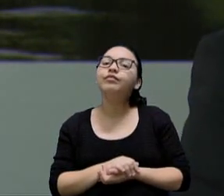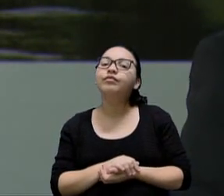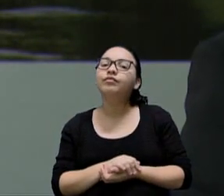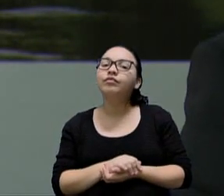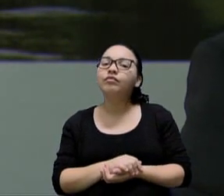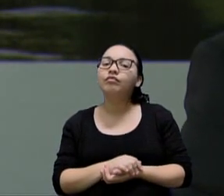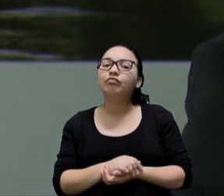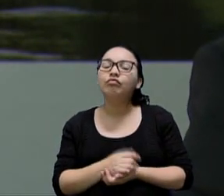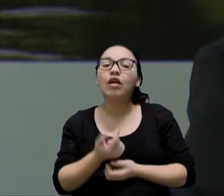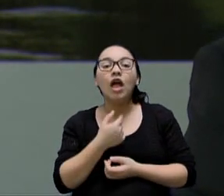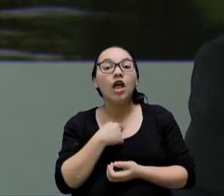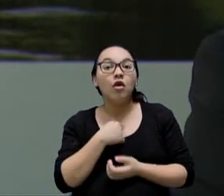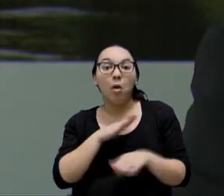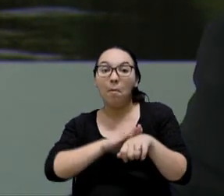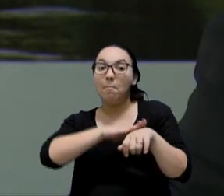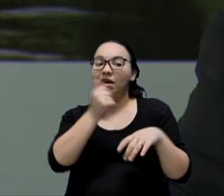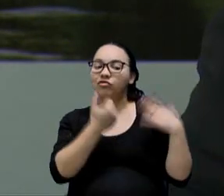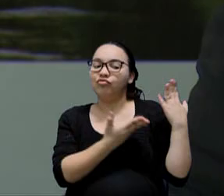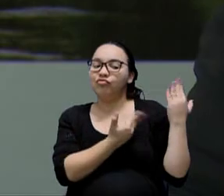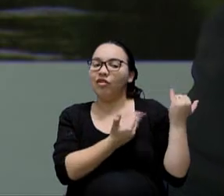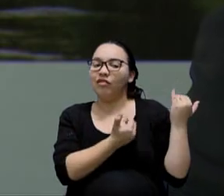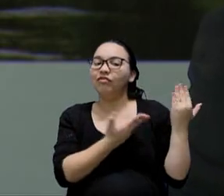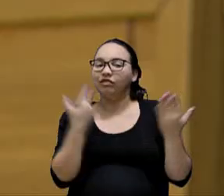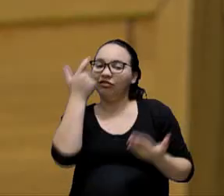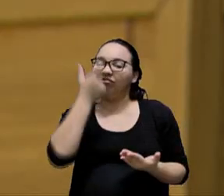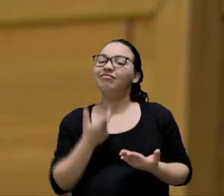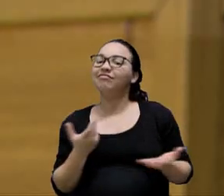o mais jovem.